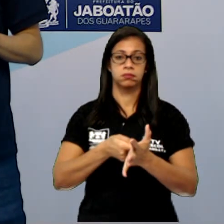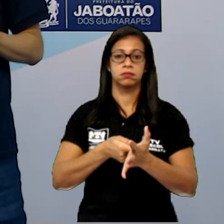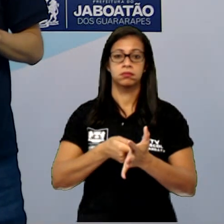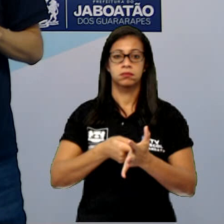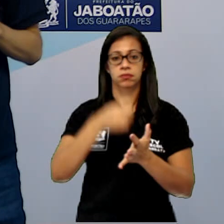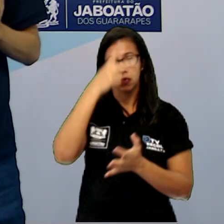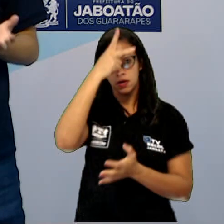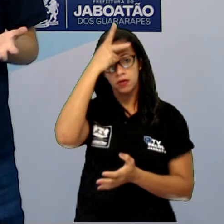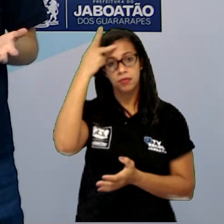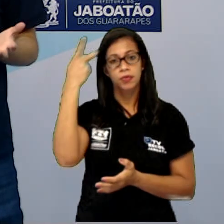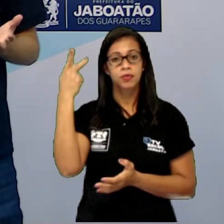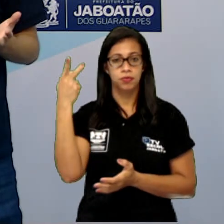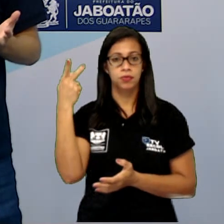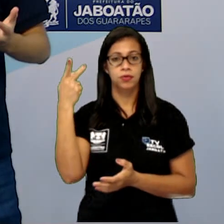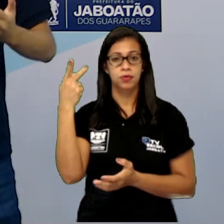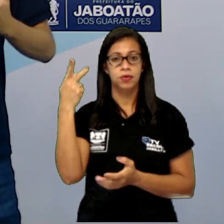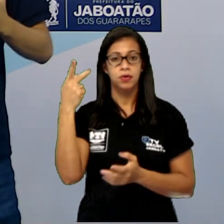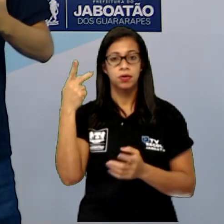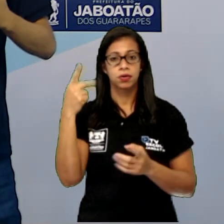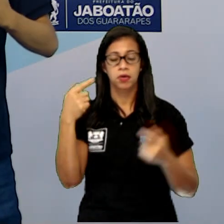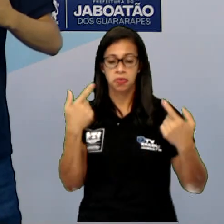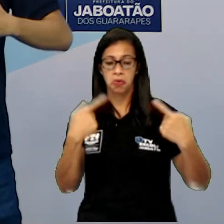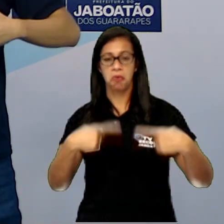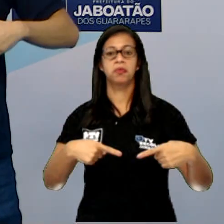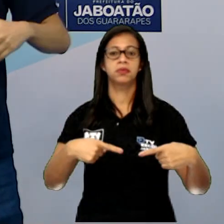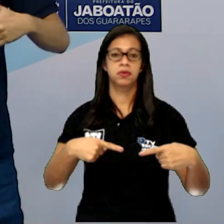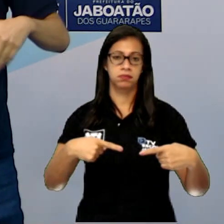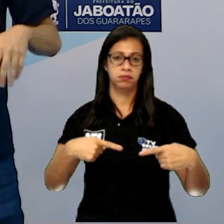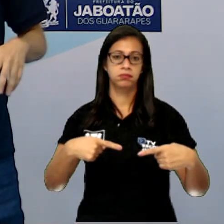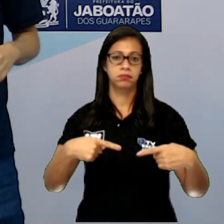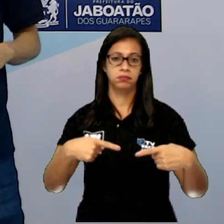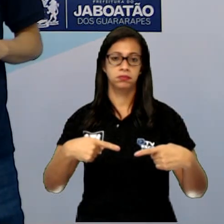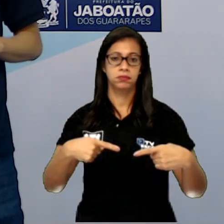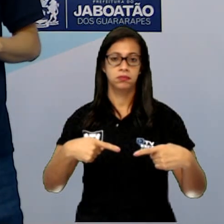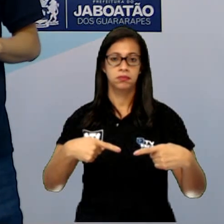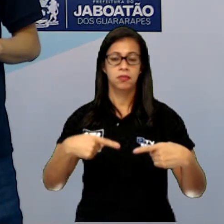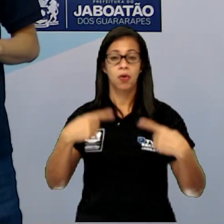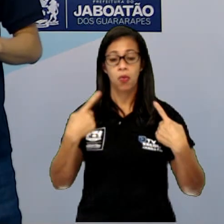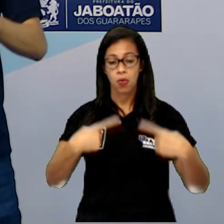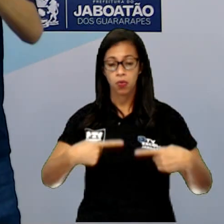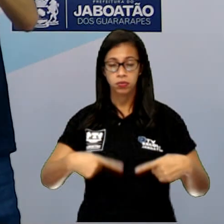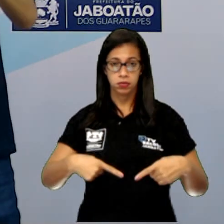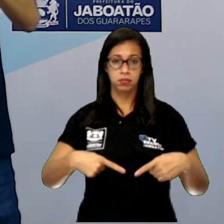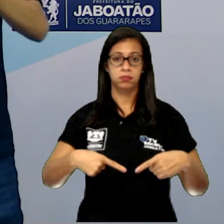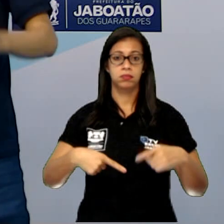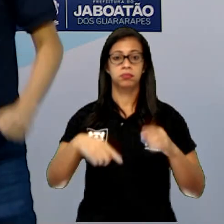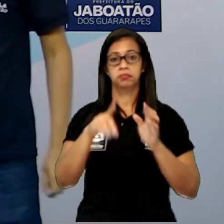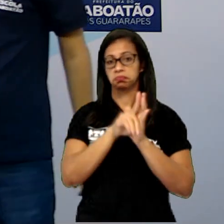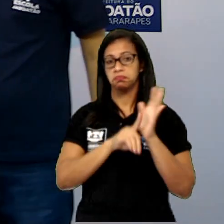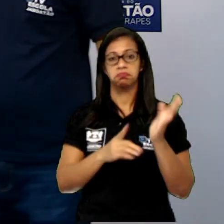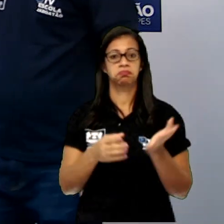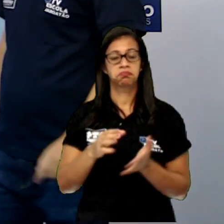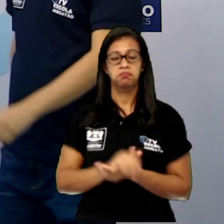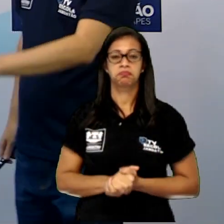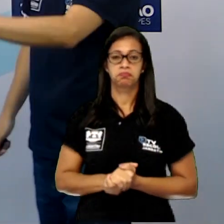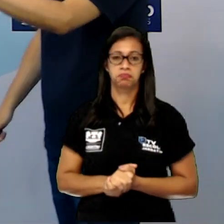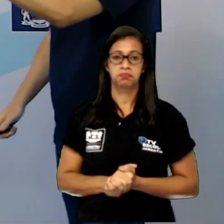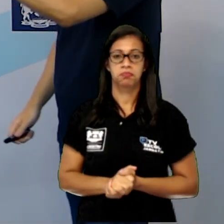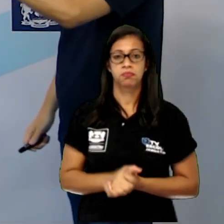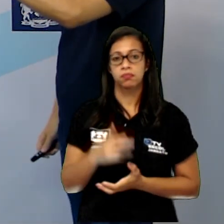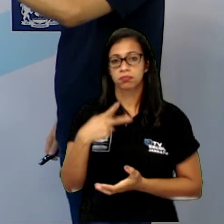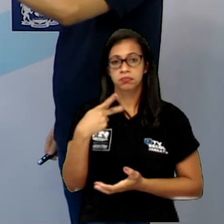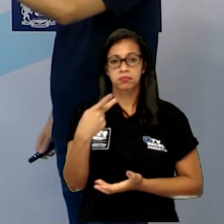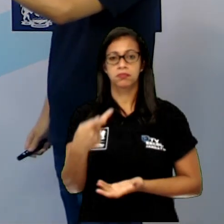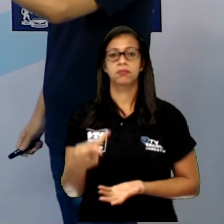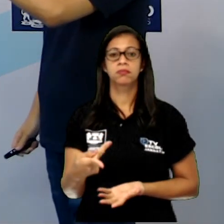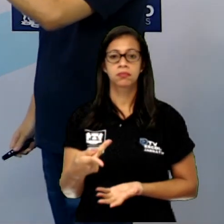eram contra o regime implantado por ele, certo? Vem aqui para o slide, para a gente finalizar. Durante